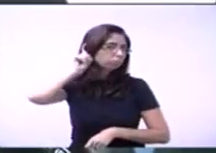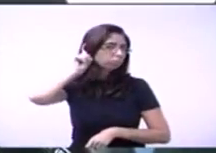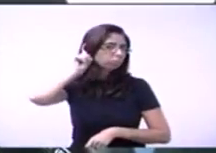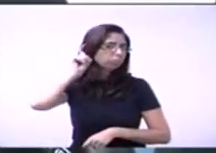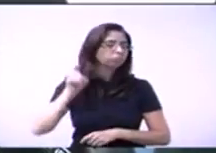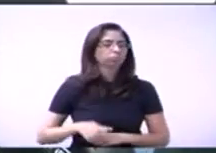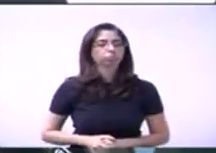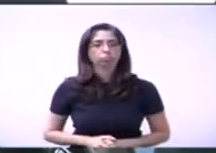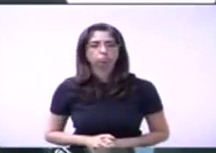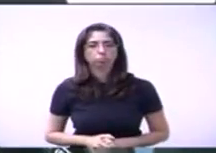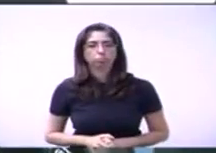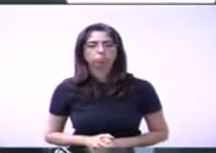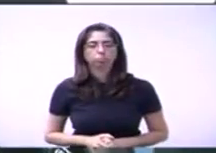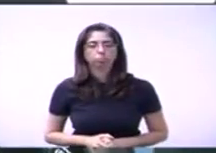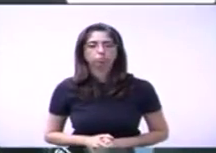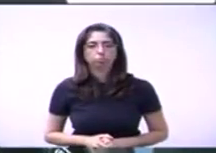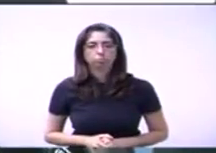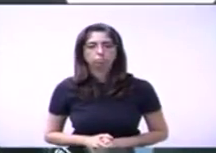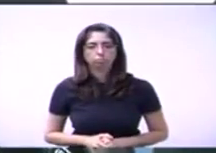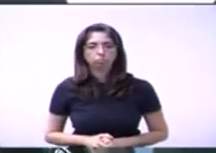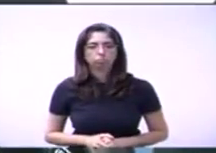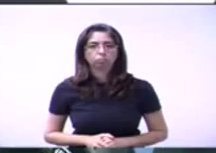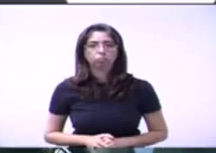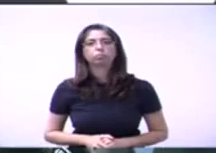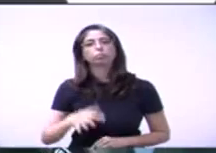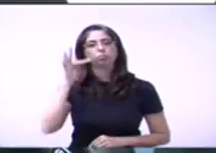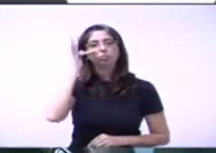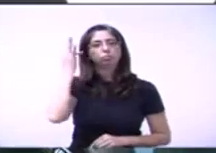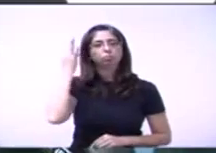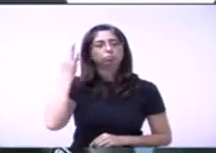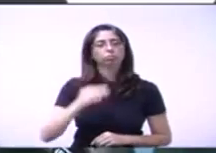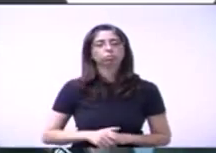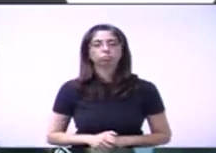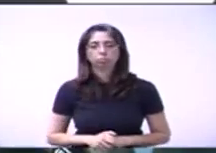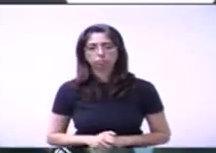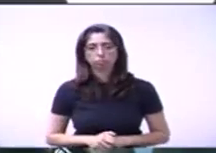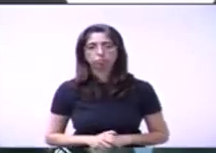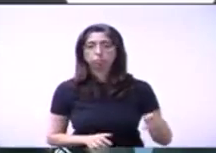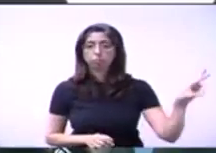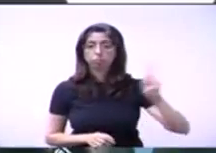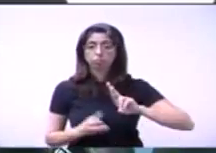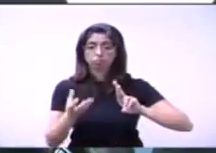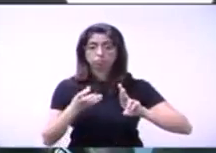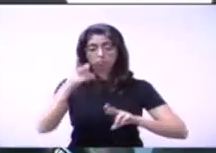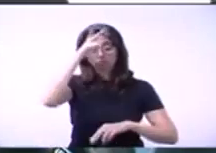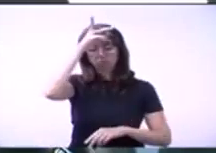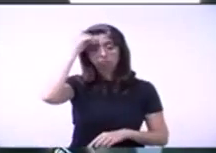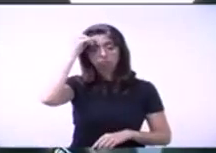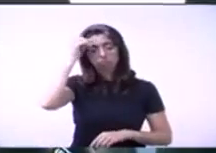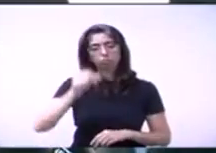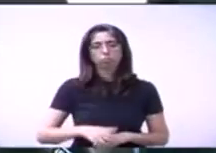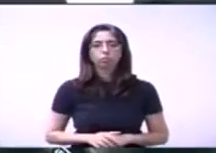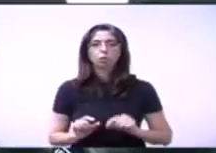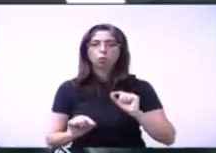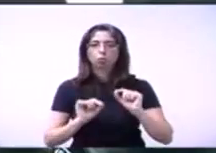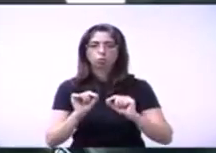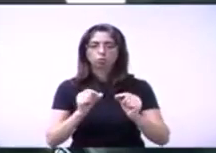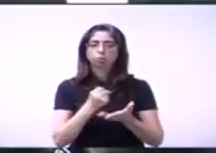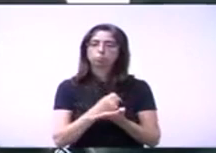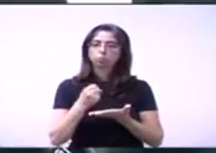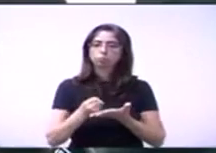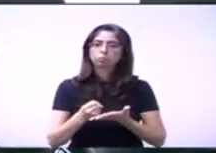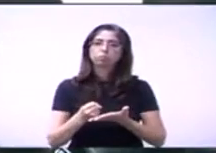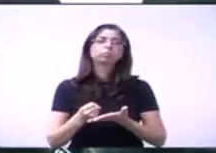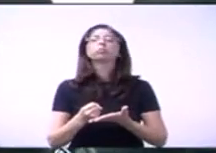auditivos. 135, do vereador Flávio Xavier, requer informações ao Executivo sobre a